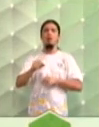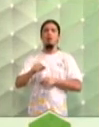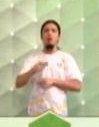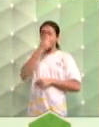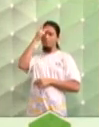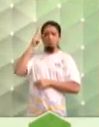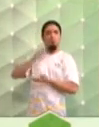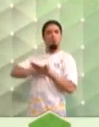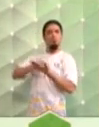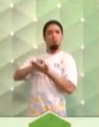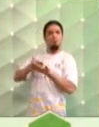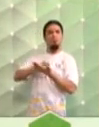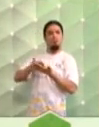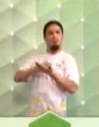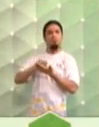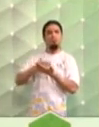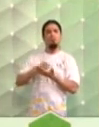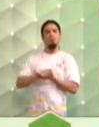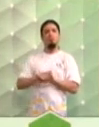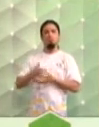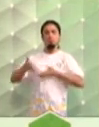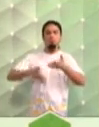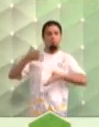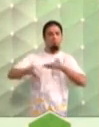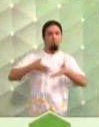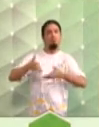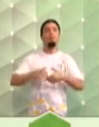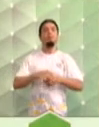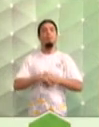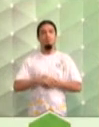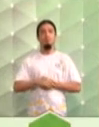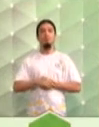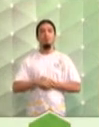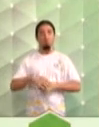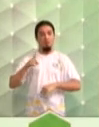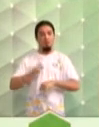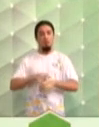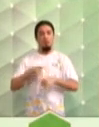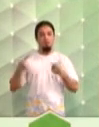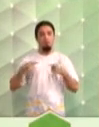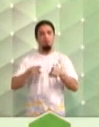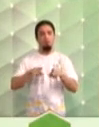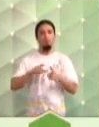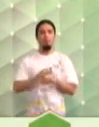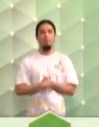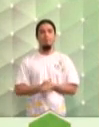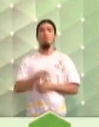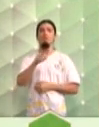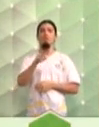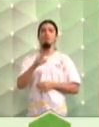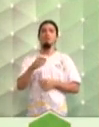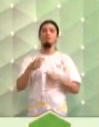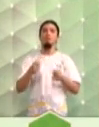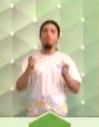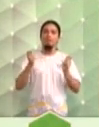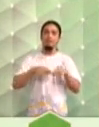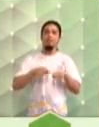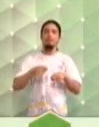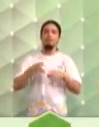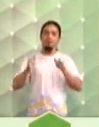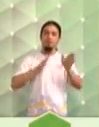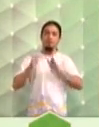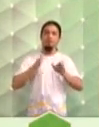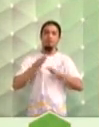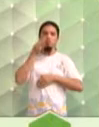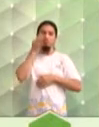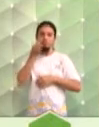transcrição, né, da nossa conversa aqui pelos sinais de Libras, né, em tempo real, para você ficar aí a par do que está acontecendo. É muito importante que